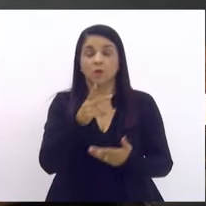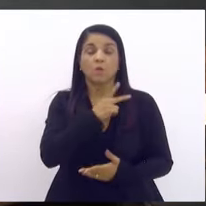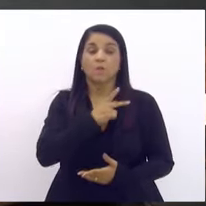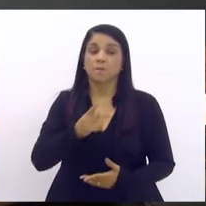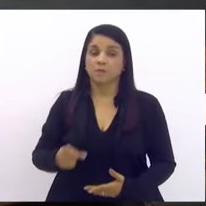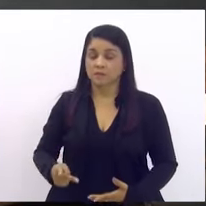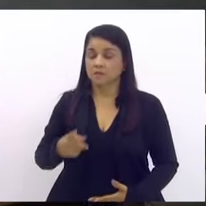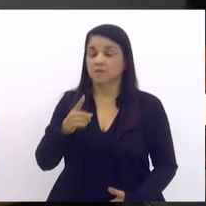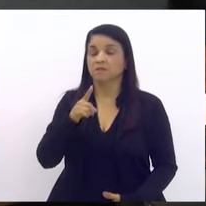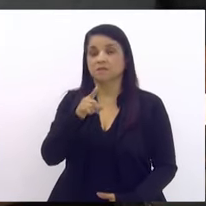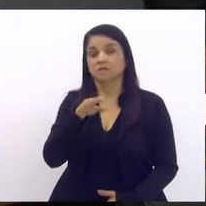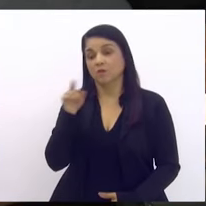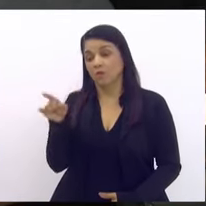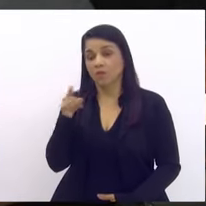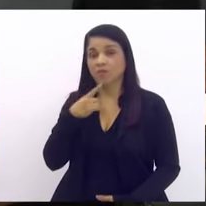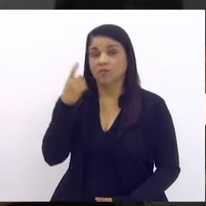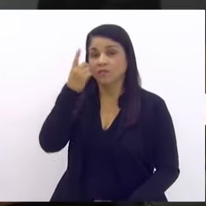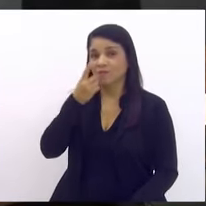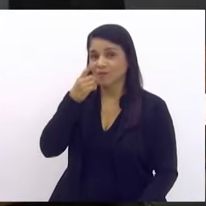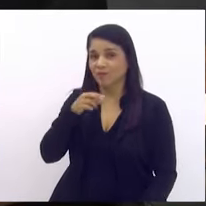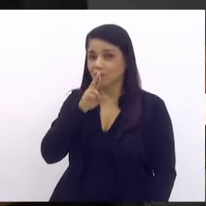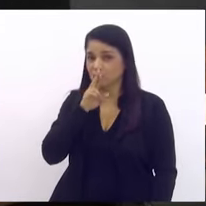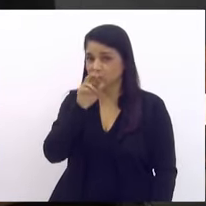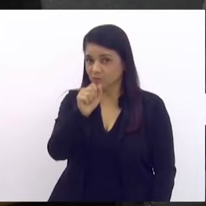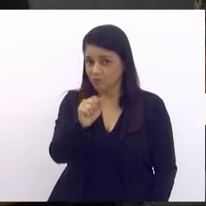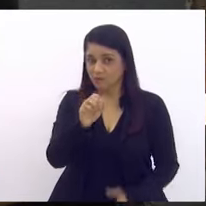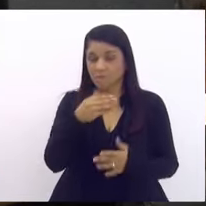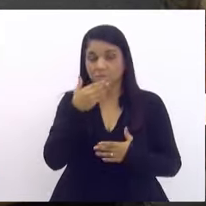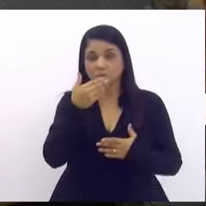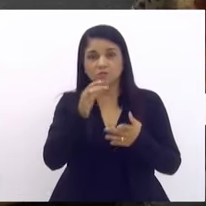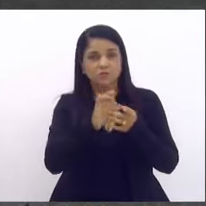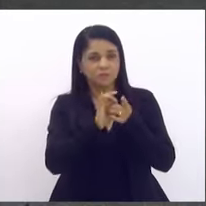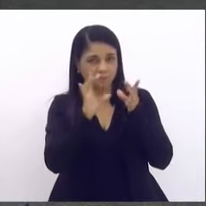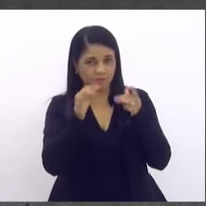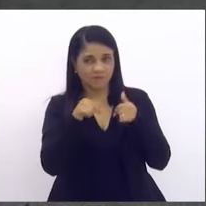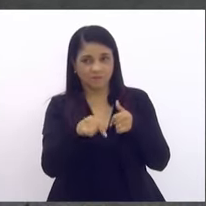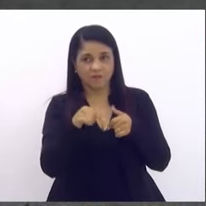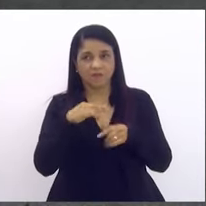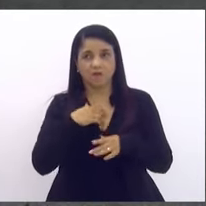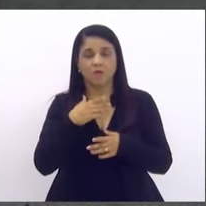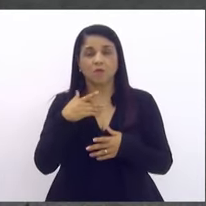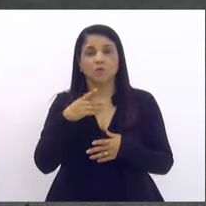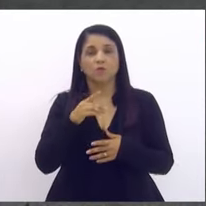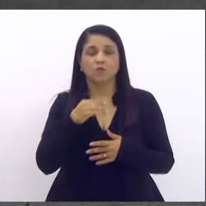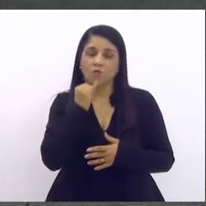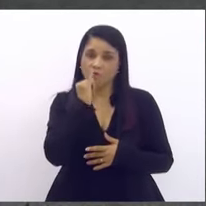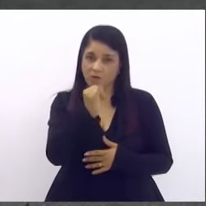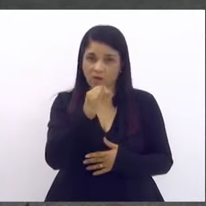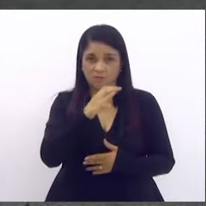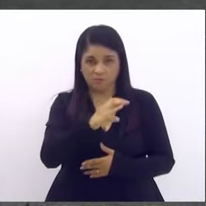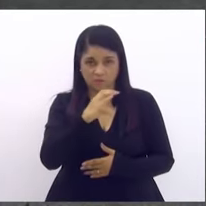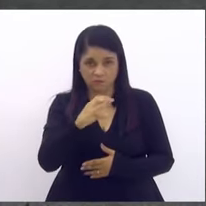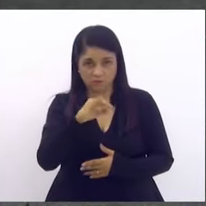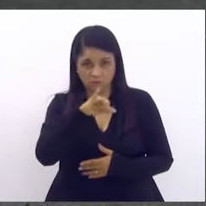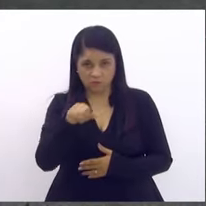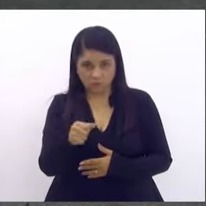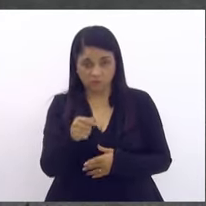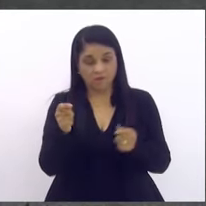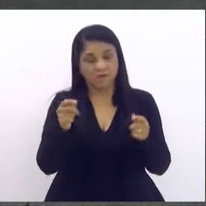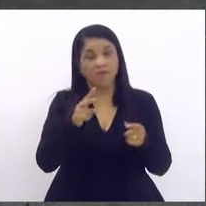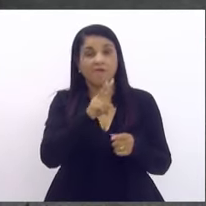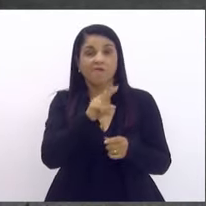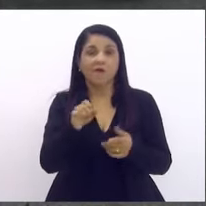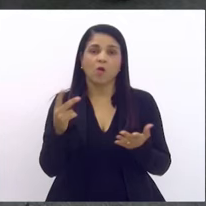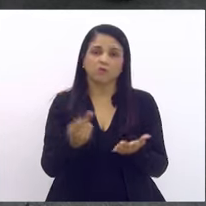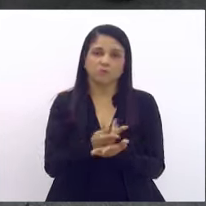amor pedindo autorização vossa excelência aquilo que eu levantei na ccj Possivelmente vai acontecer